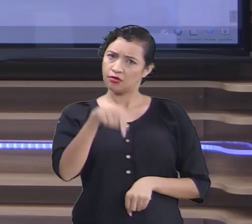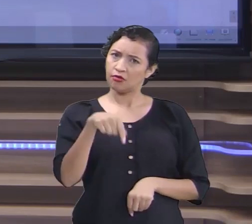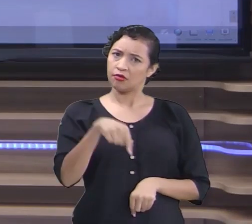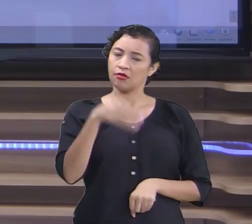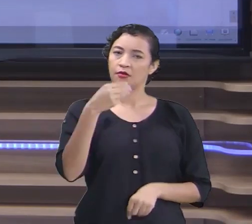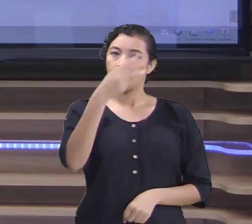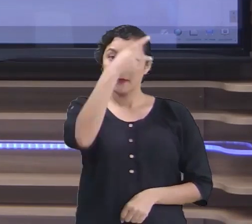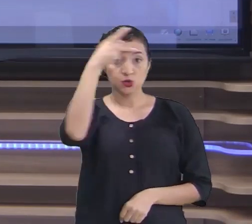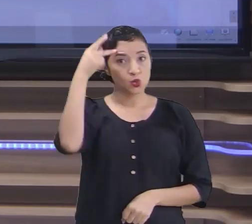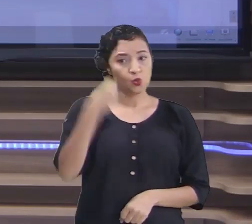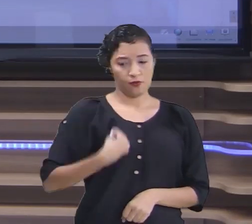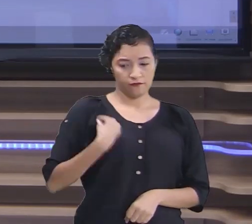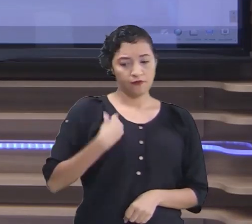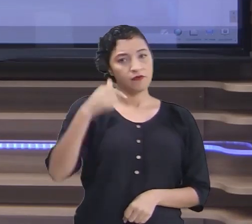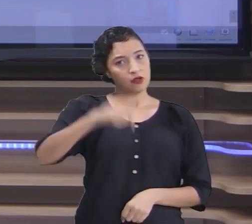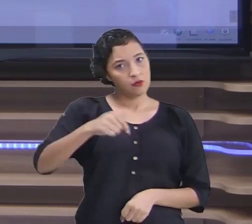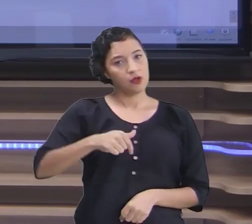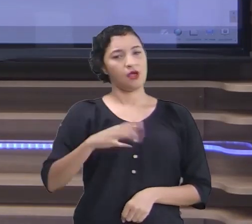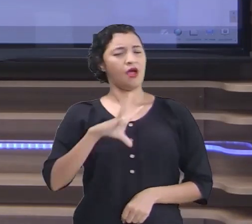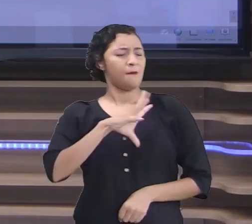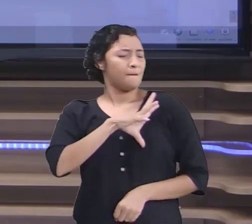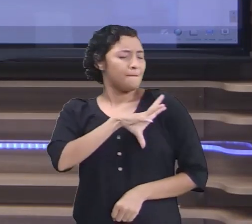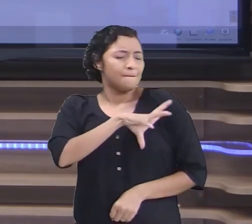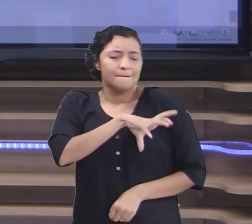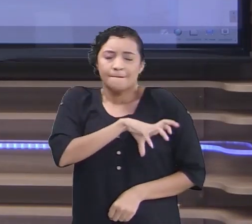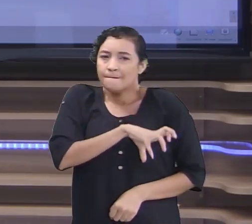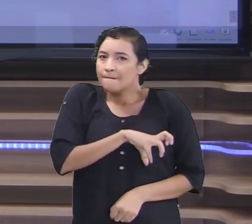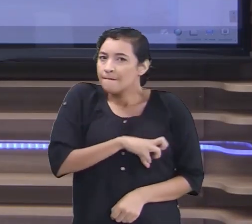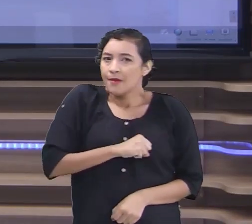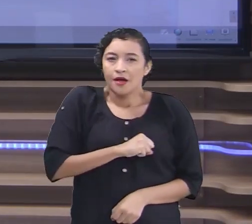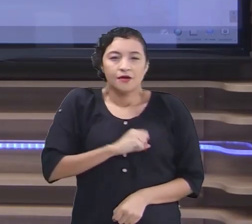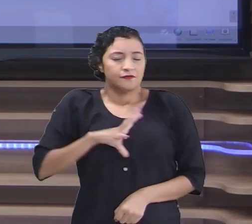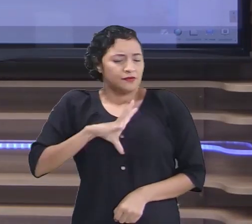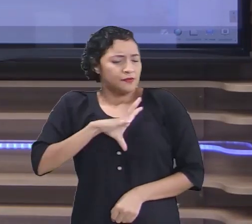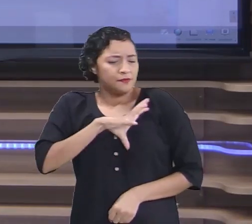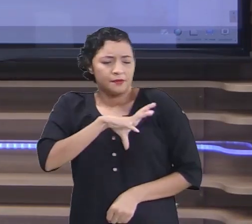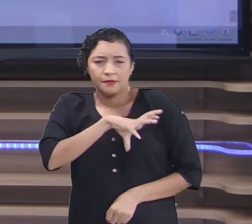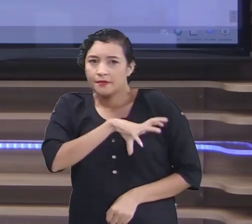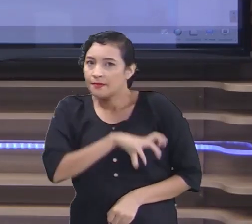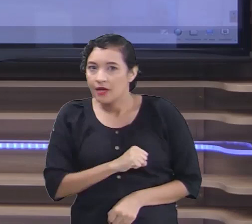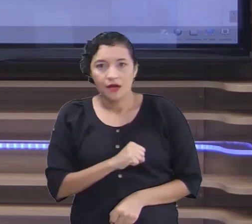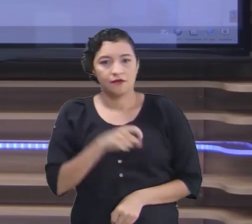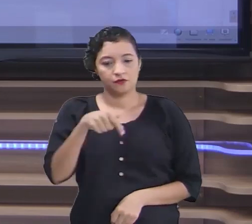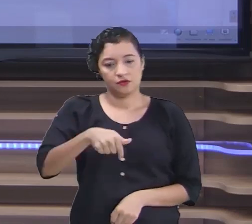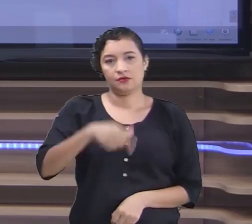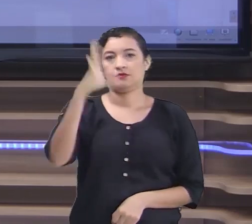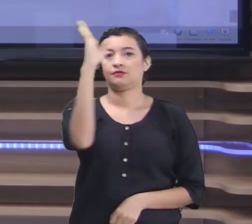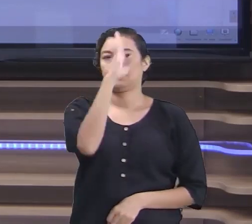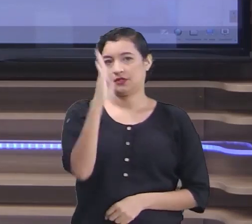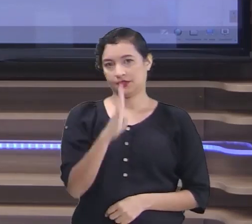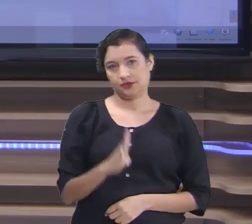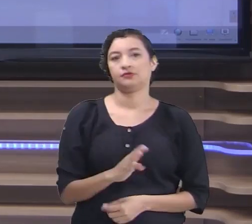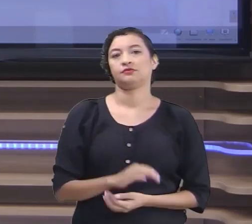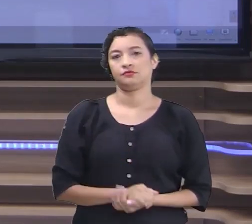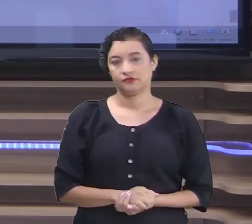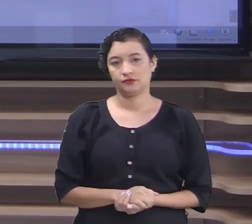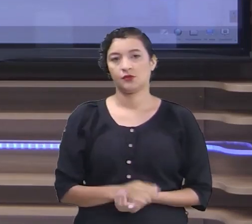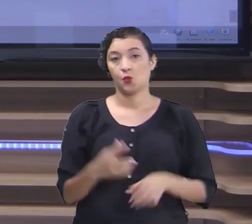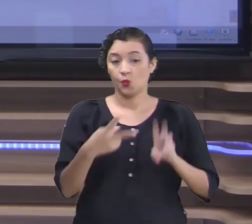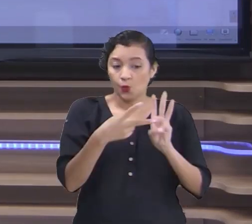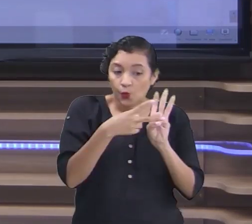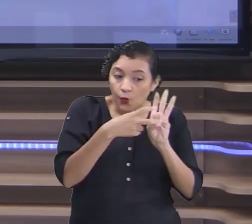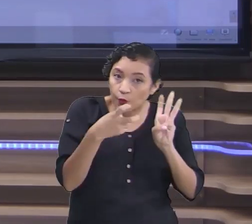que amavam de coraçãozinho de amavam. Olha esse coraçãozinho de amavam. Eles amavam a terra, cuidavam da